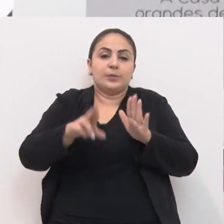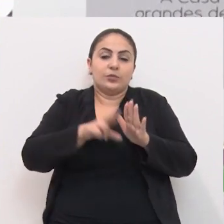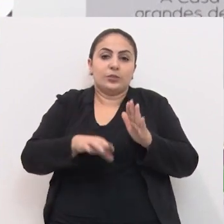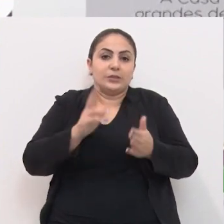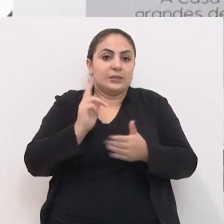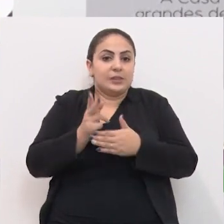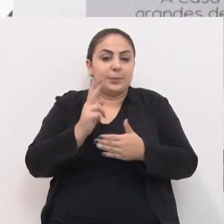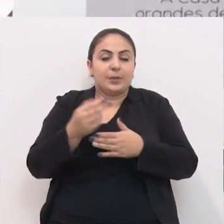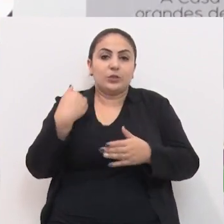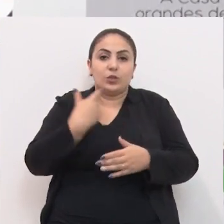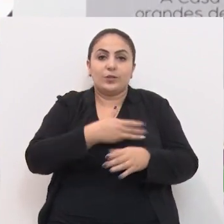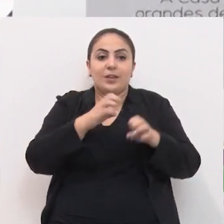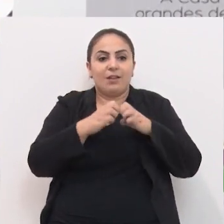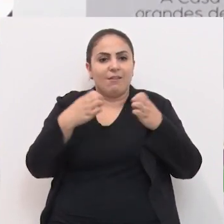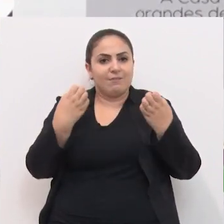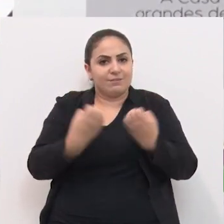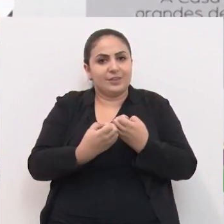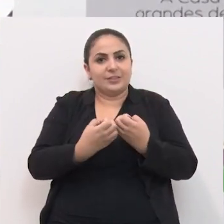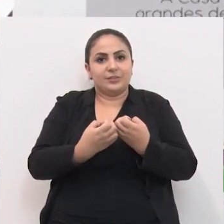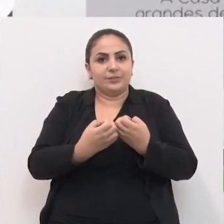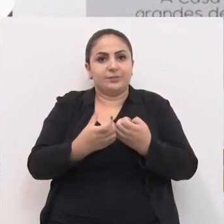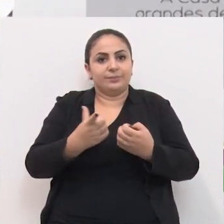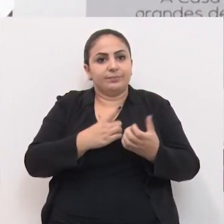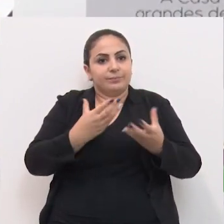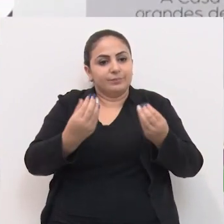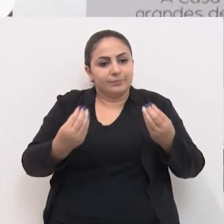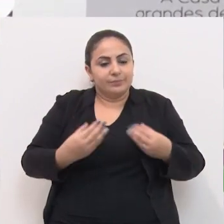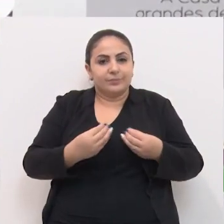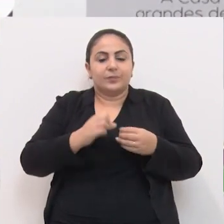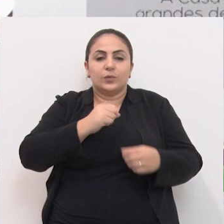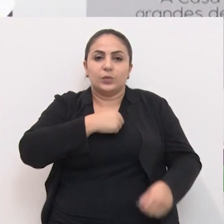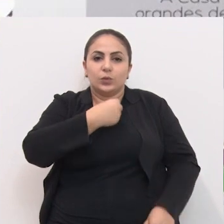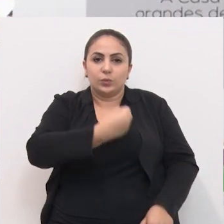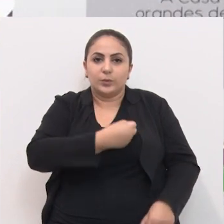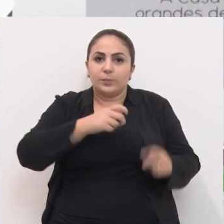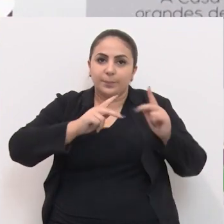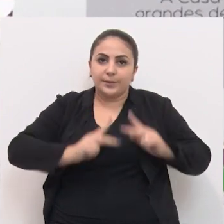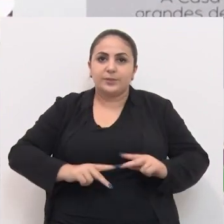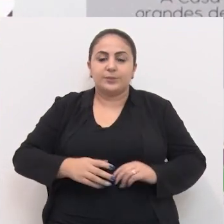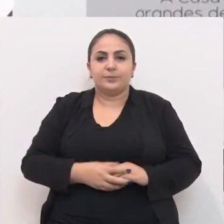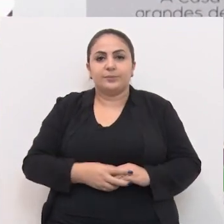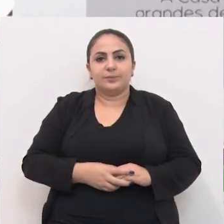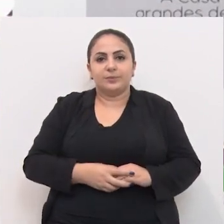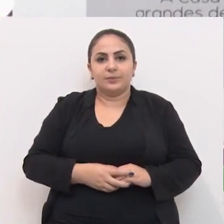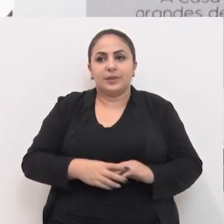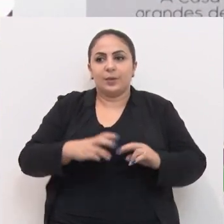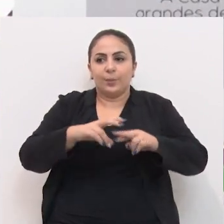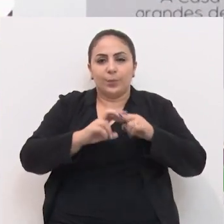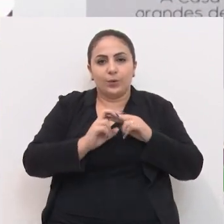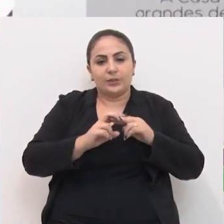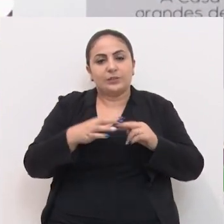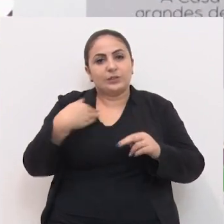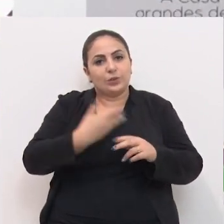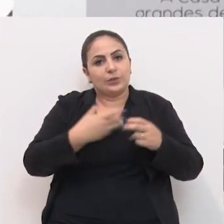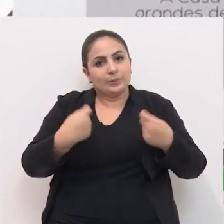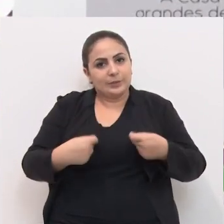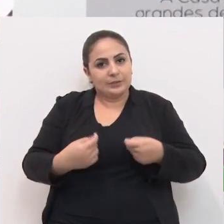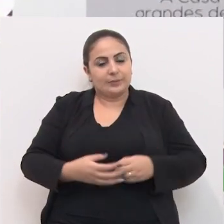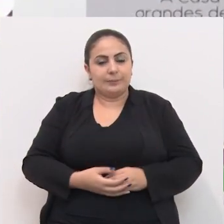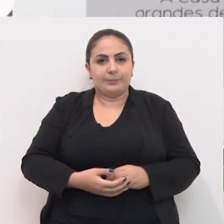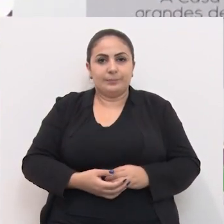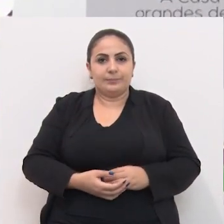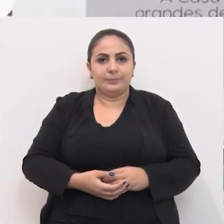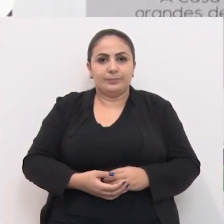menos 130 pessoas sentadas, e no salão que hoje foi aprovado, que é o Salão Adão Nascimento, com o seu